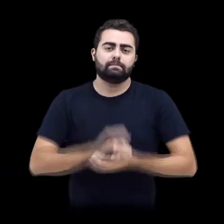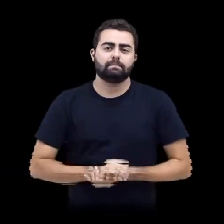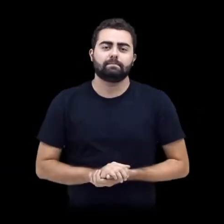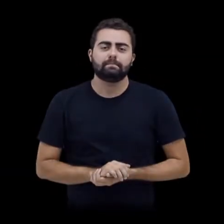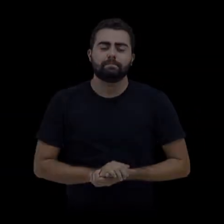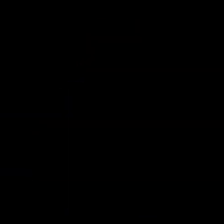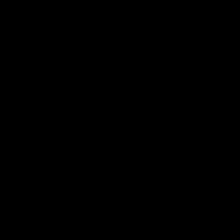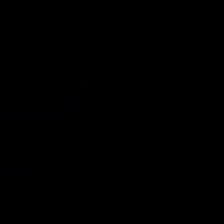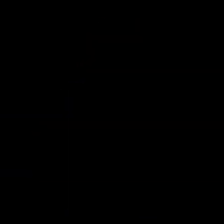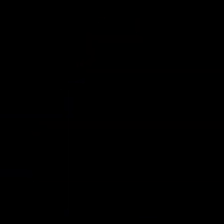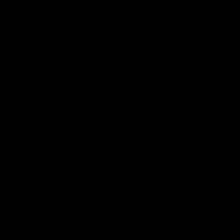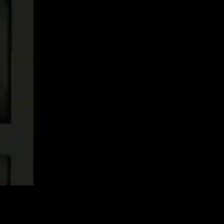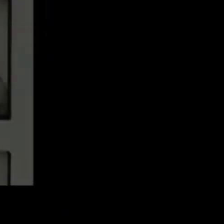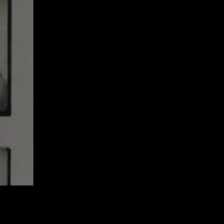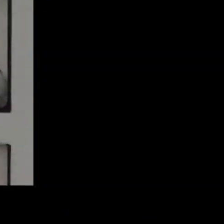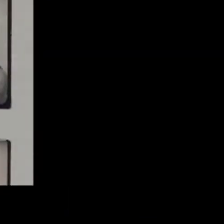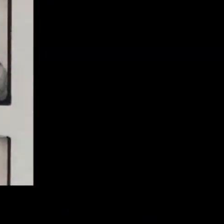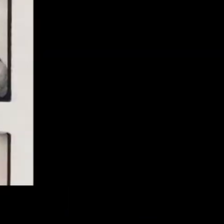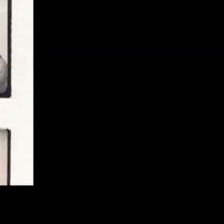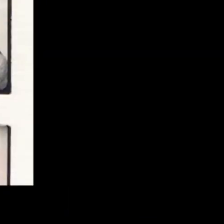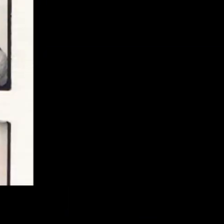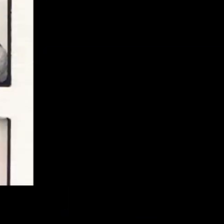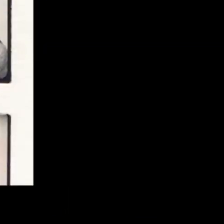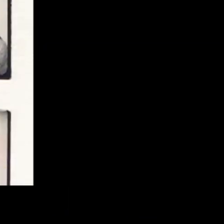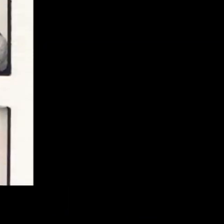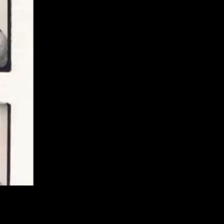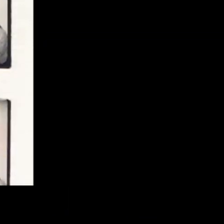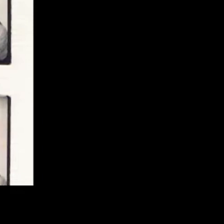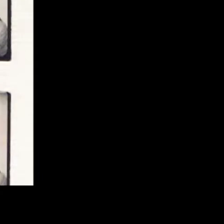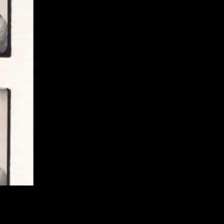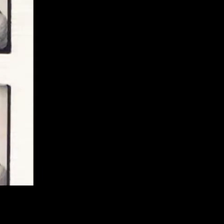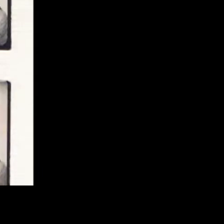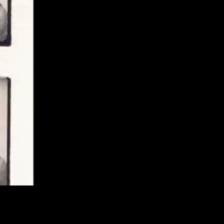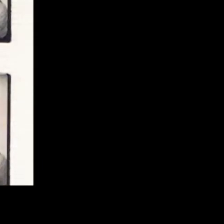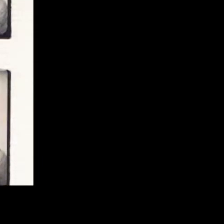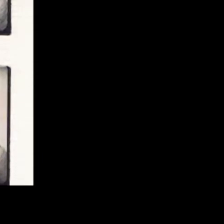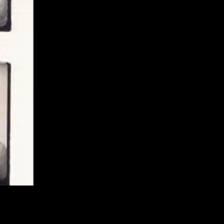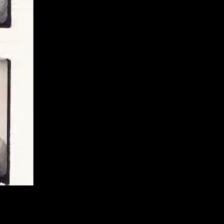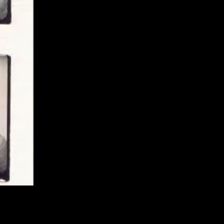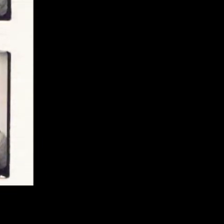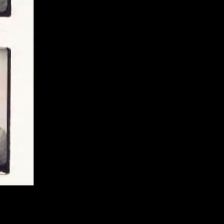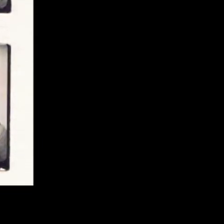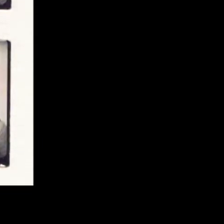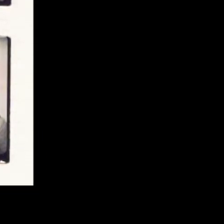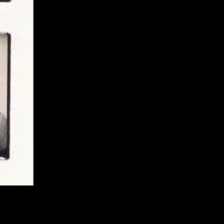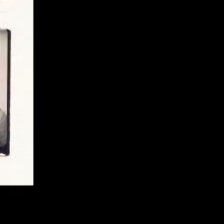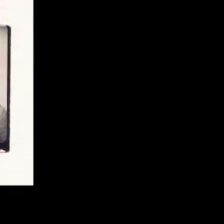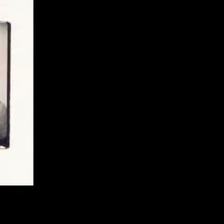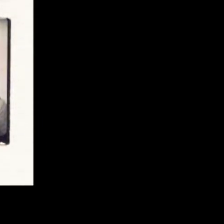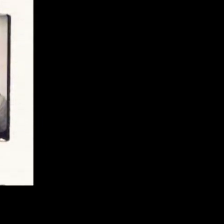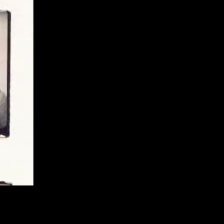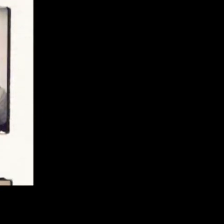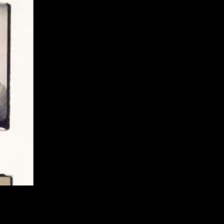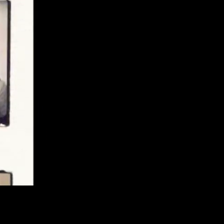em uniforme militar. Sequência de fotos de Irã em uniforme militar brincando com expressões faciais.